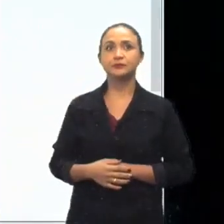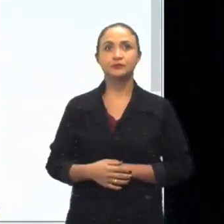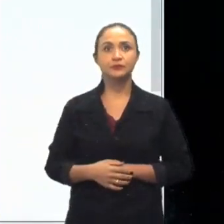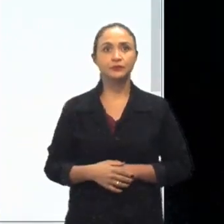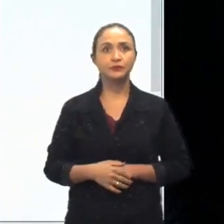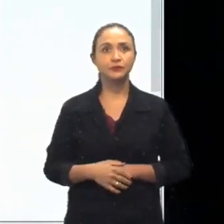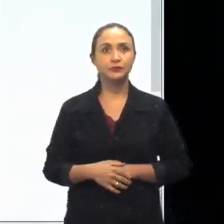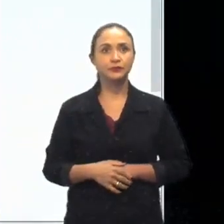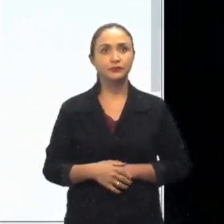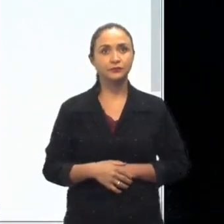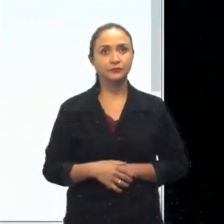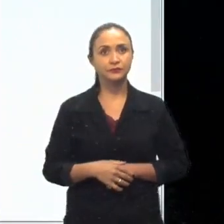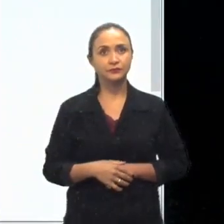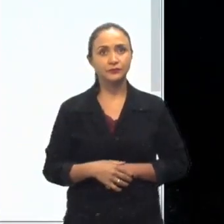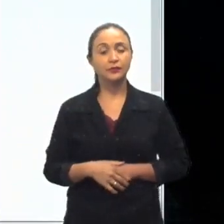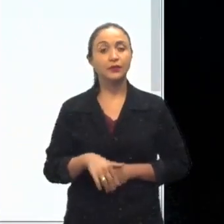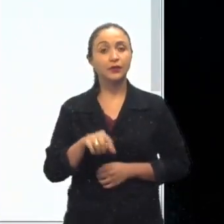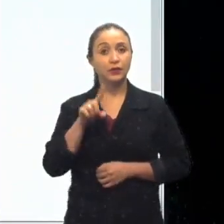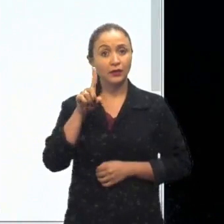referente